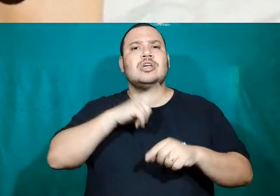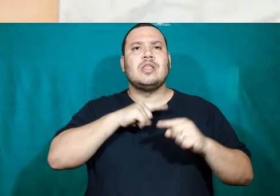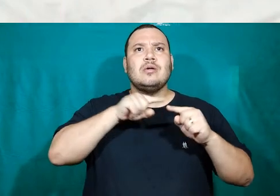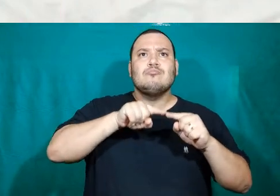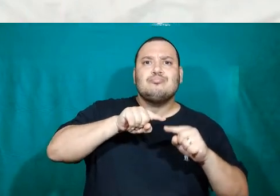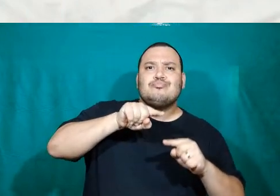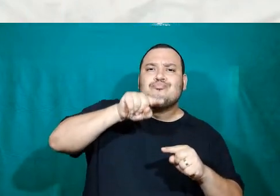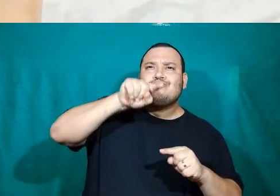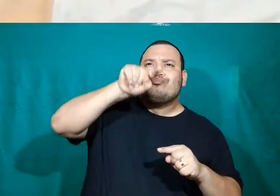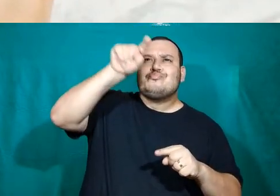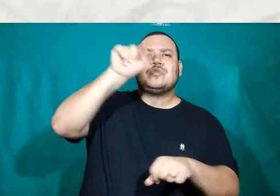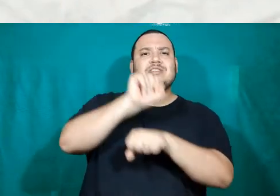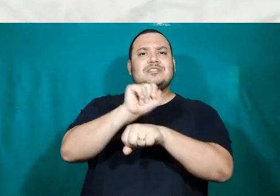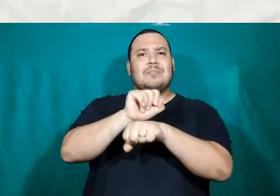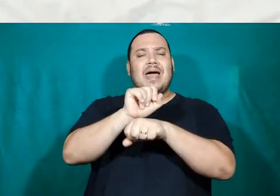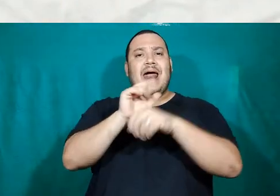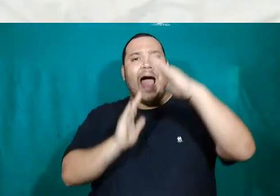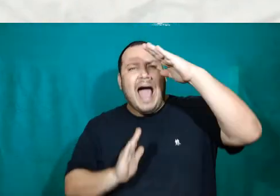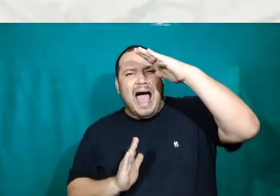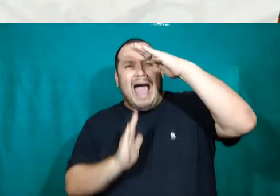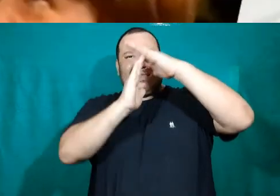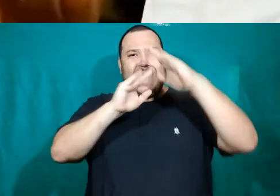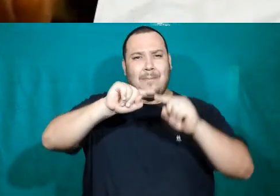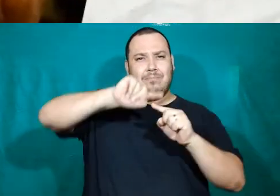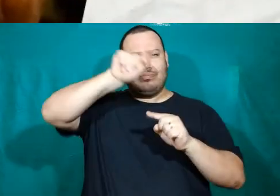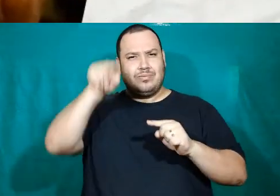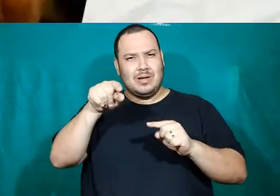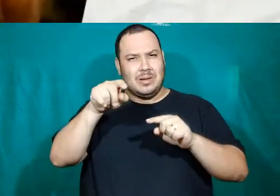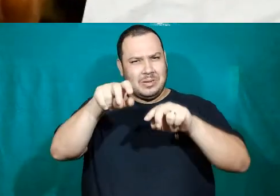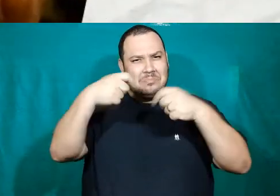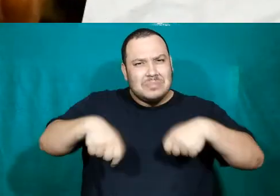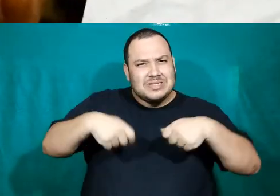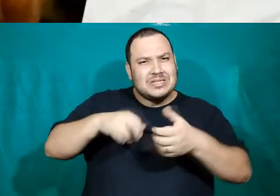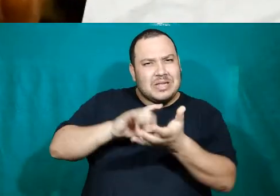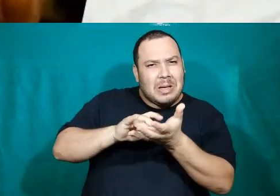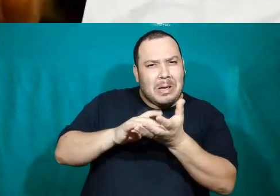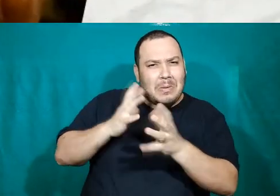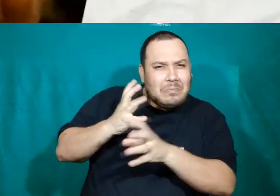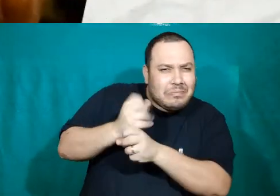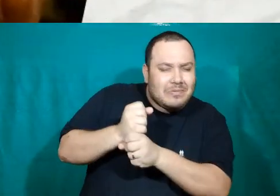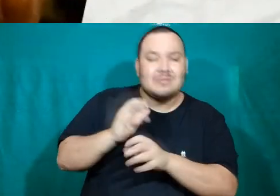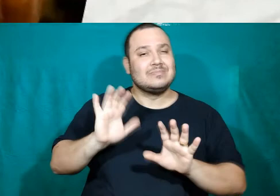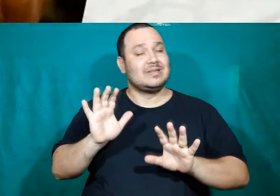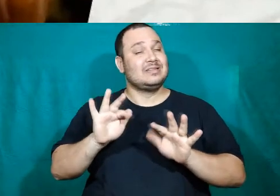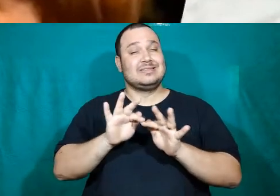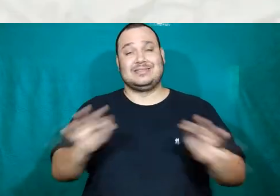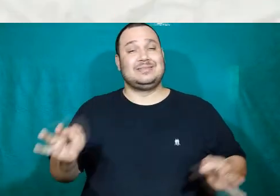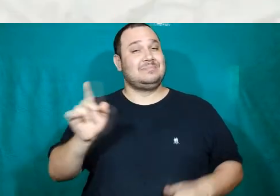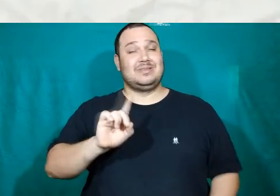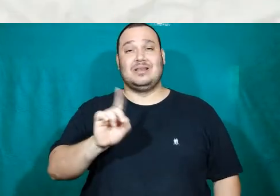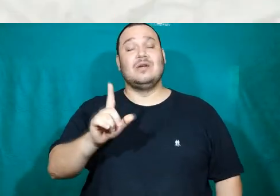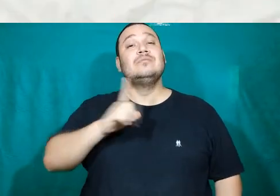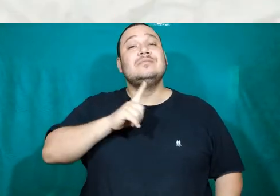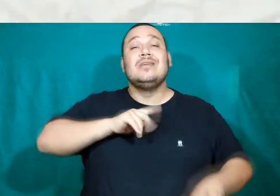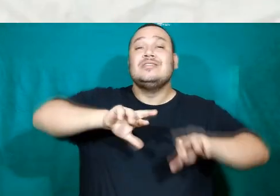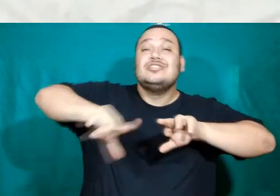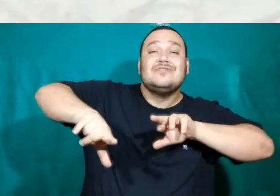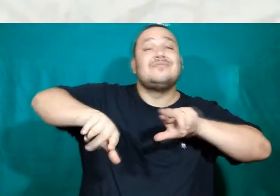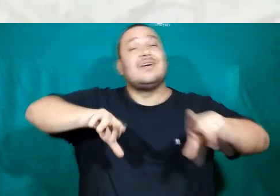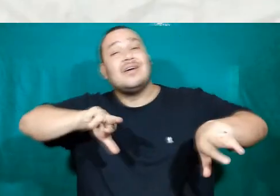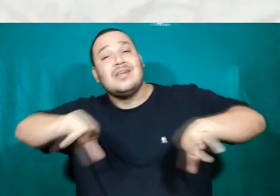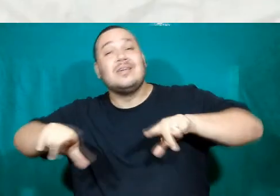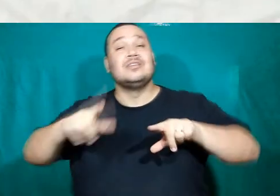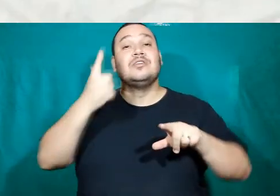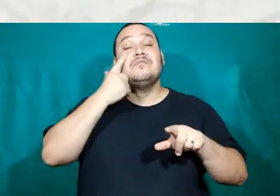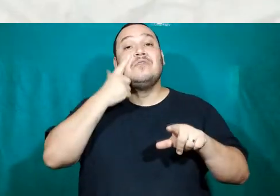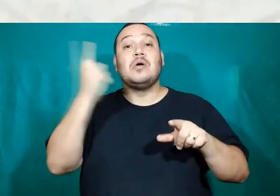com o passar do tempo? Não é um modelo matemático que tinha que ser certo? Bom, não é tão simples assim. Há diversos fatores que influenciam